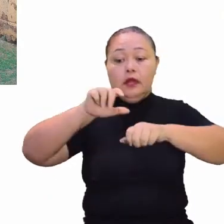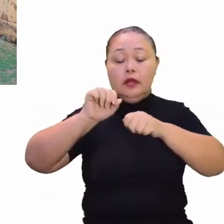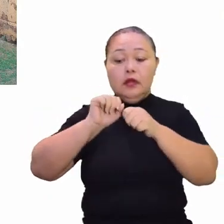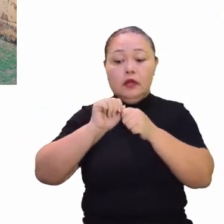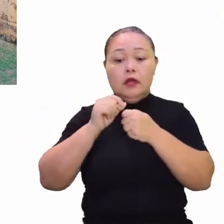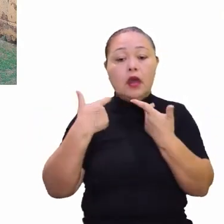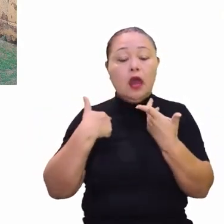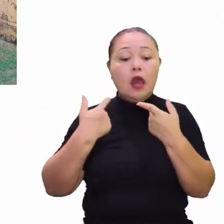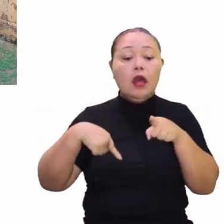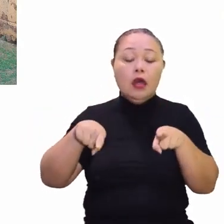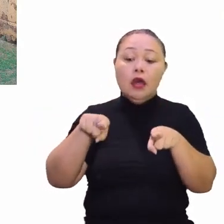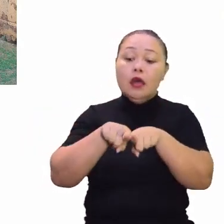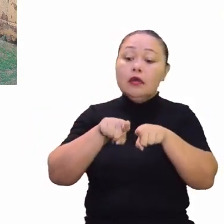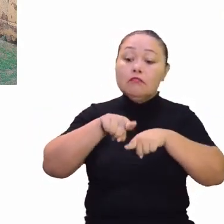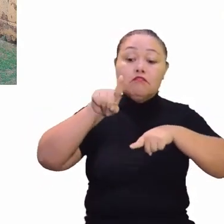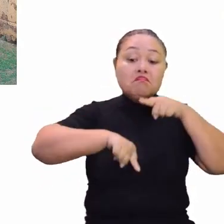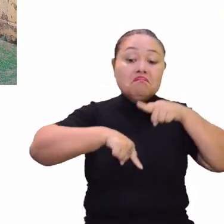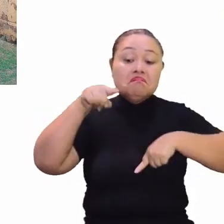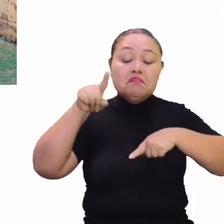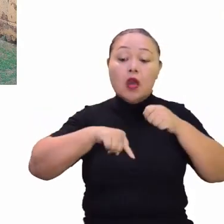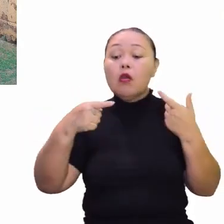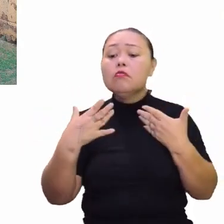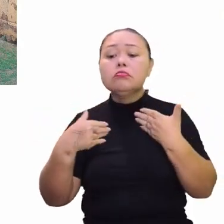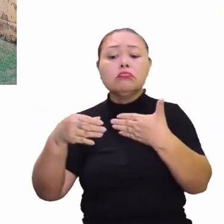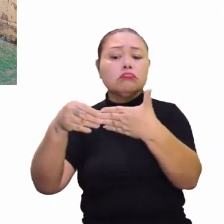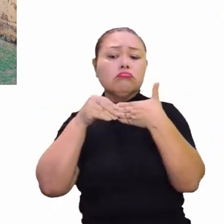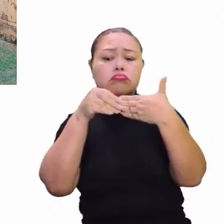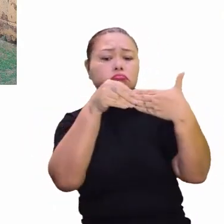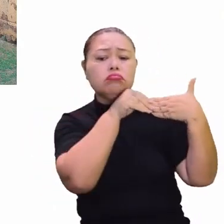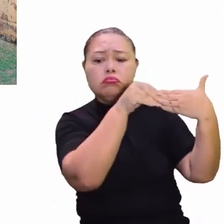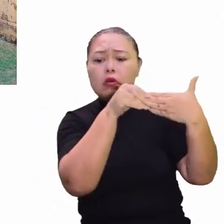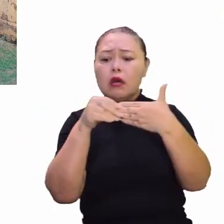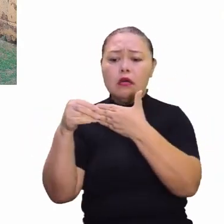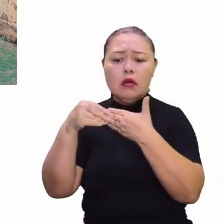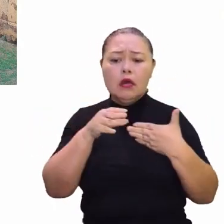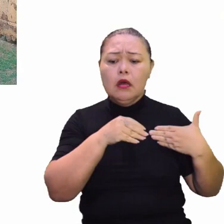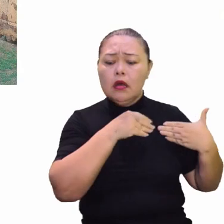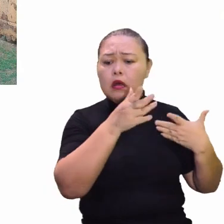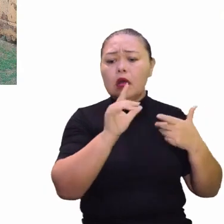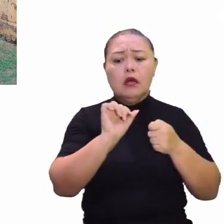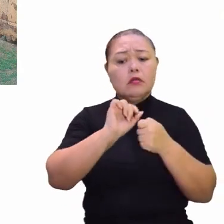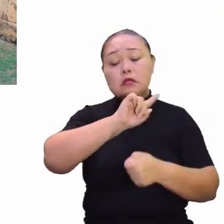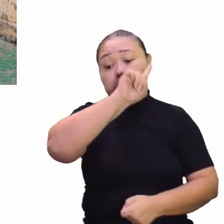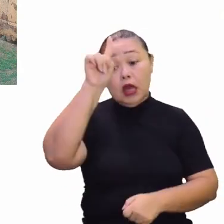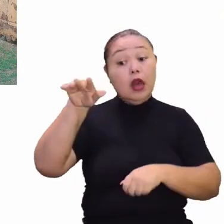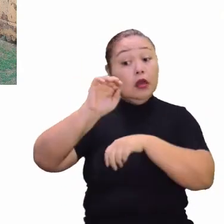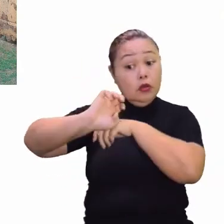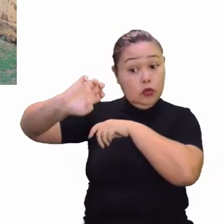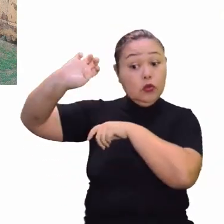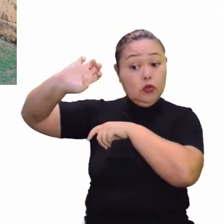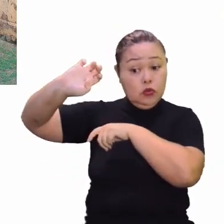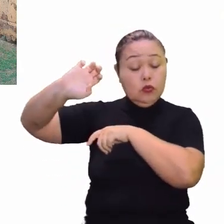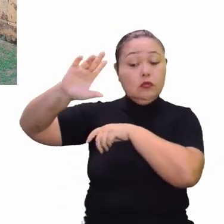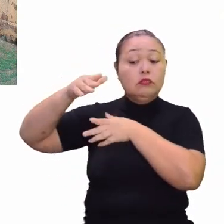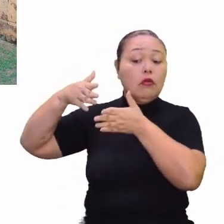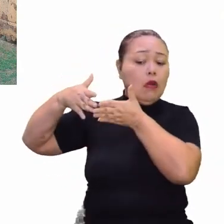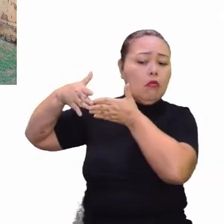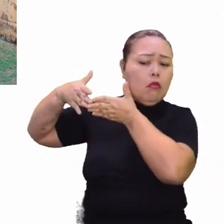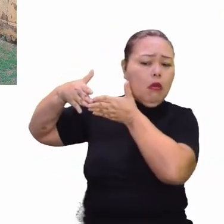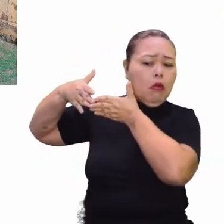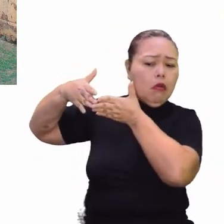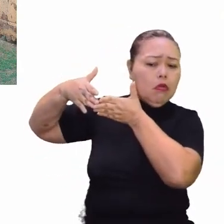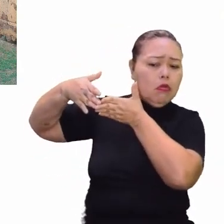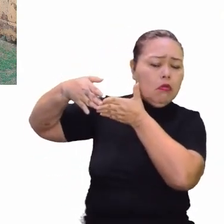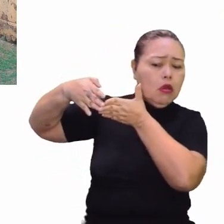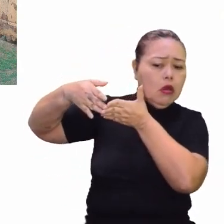Né? E os insumos para construção também vieram de várias partes, né? Lá da Europa, né? Inclusive da Europa. De embarcações, aí